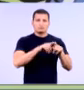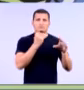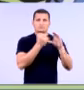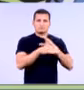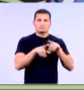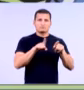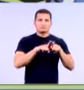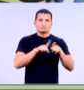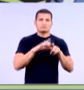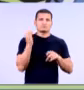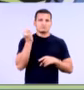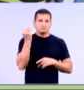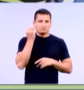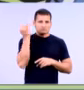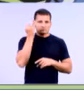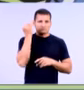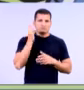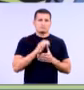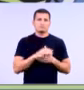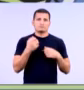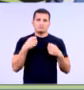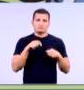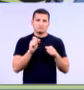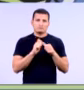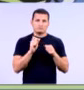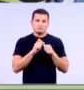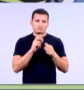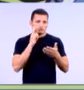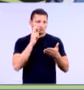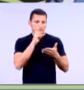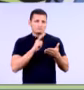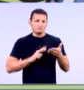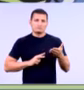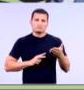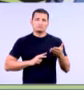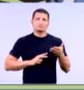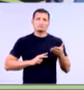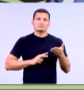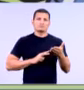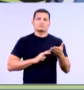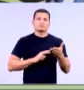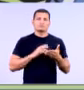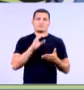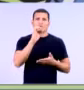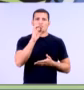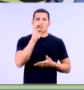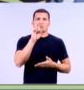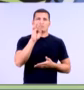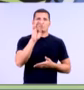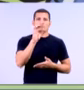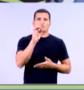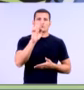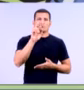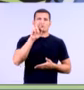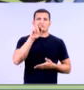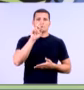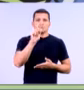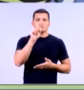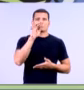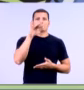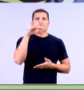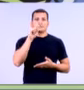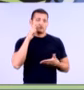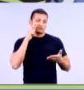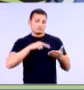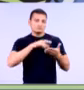certeza. Para tanto, a gente precisa fazer a revisão ortográfica e gramatical, observar se o texto está coerente com aquilo que